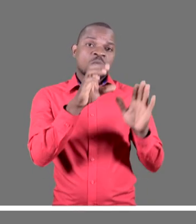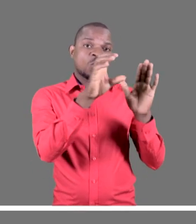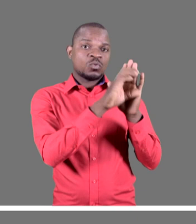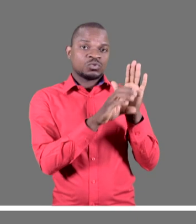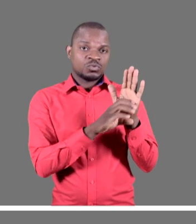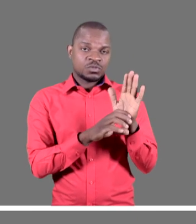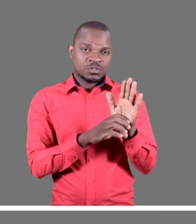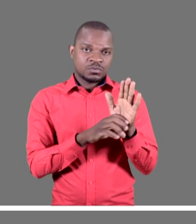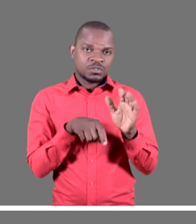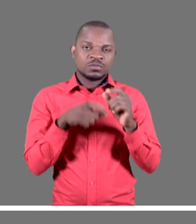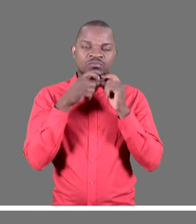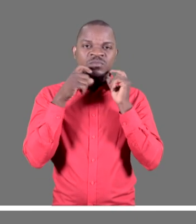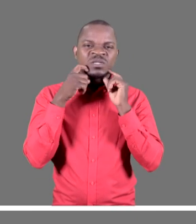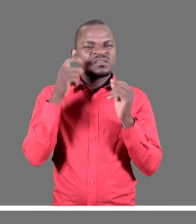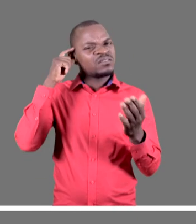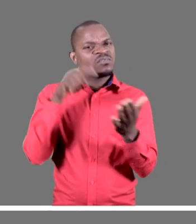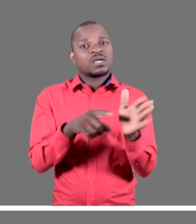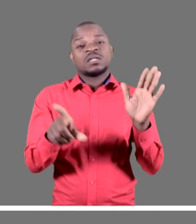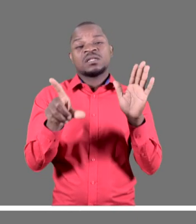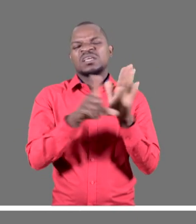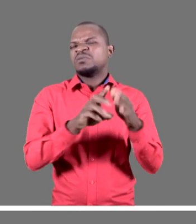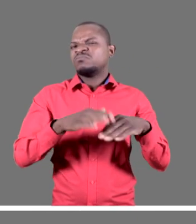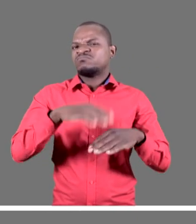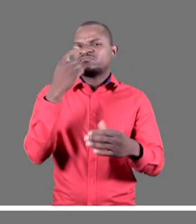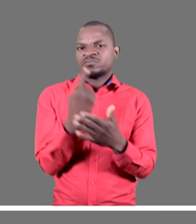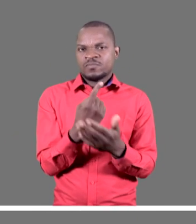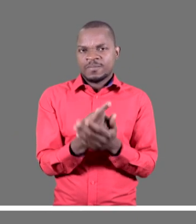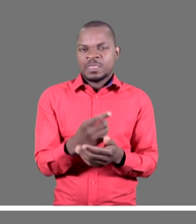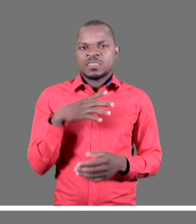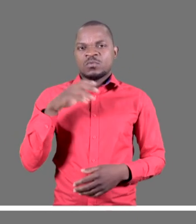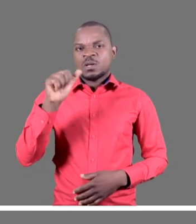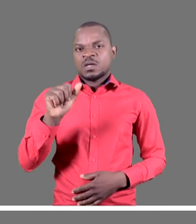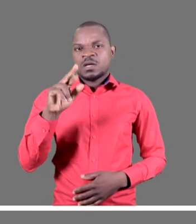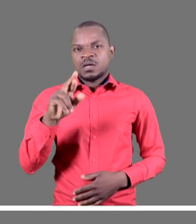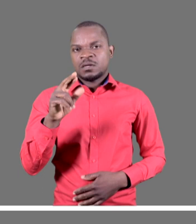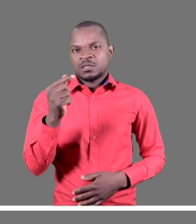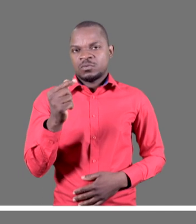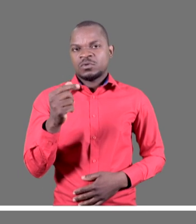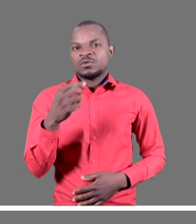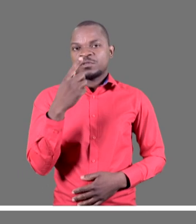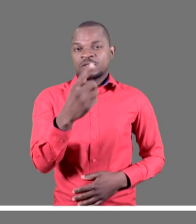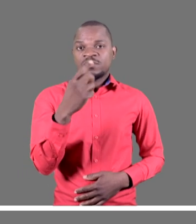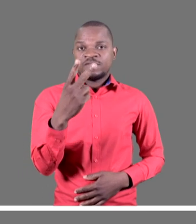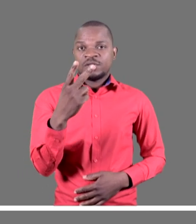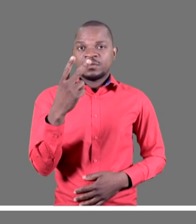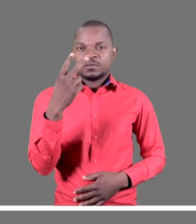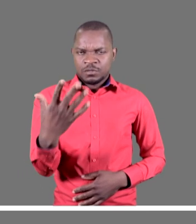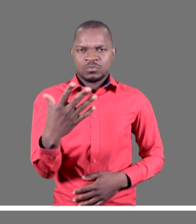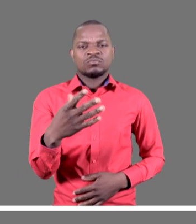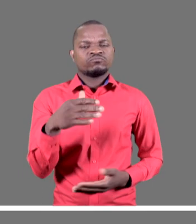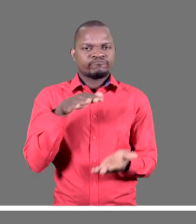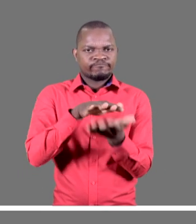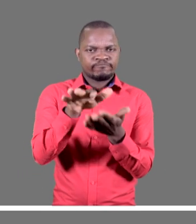mãe do país, o que diz sobre a pessoa com deficiência. No seu artigo 125, fala da pessoa com deficiência,